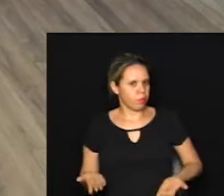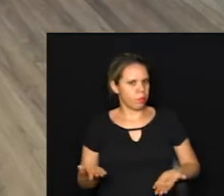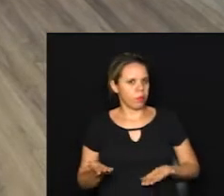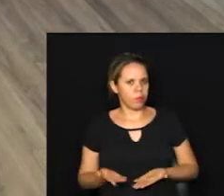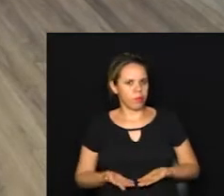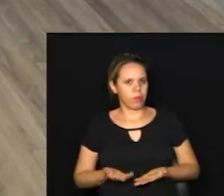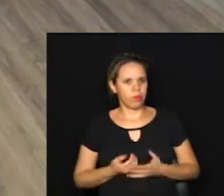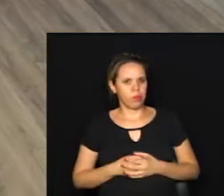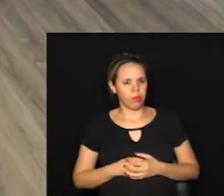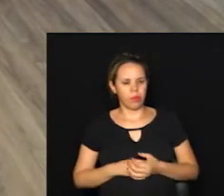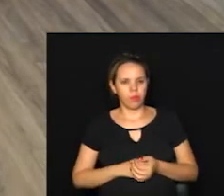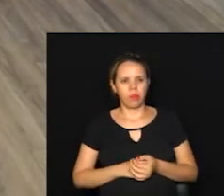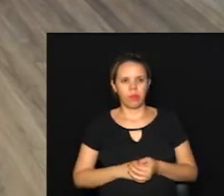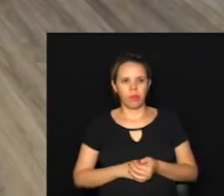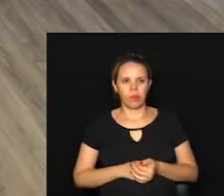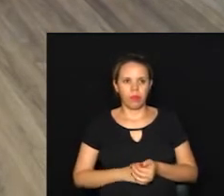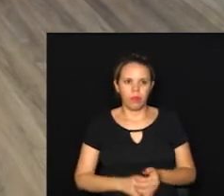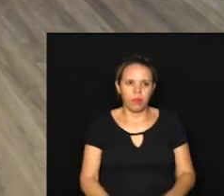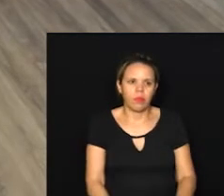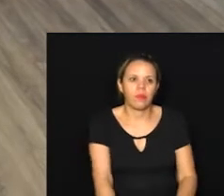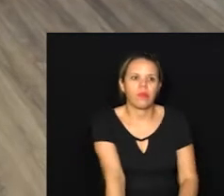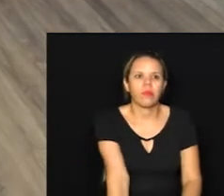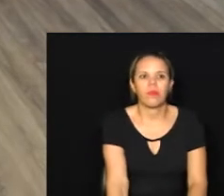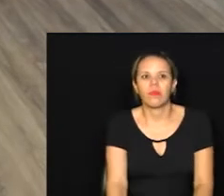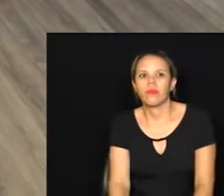Mariolane e depois o Stefan Campineiro.